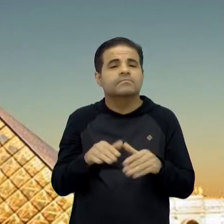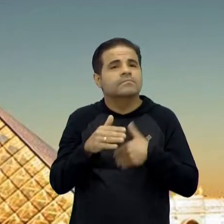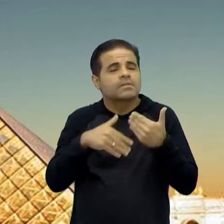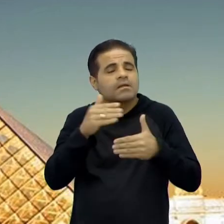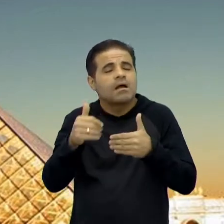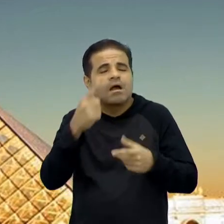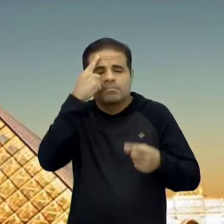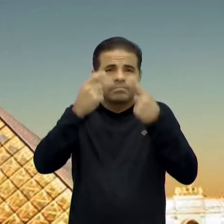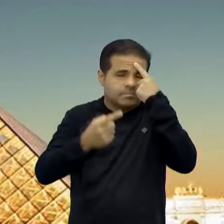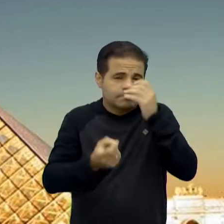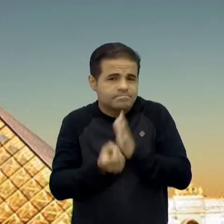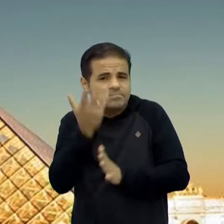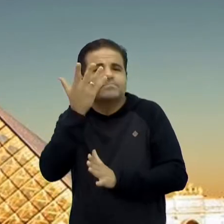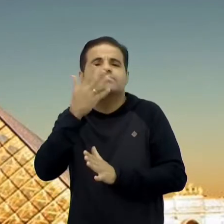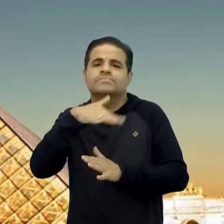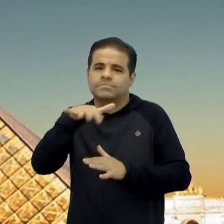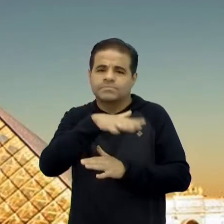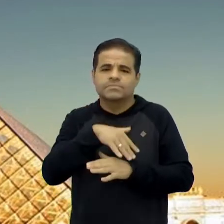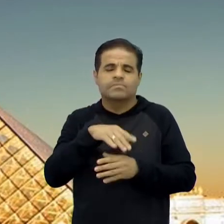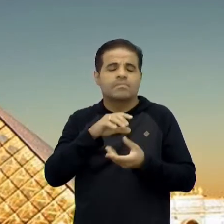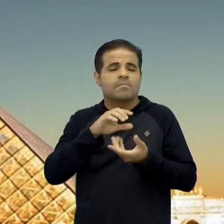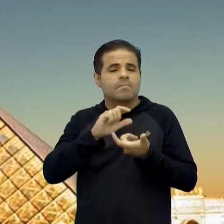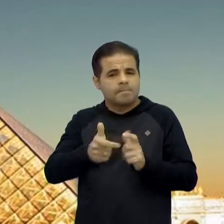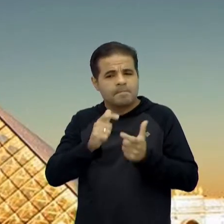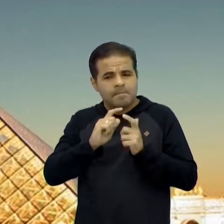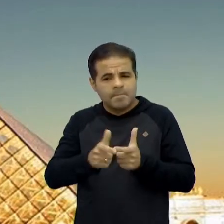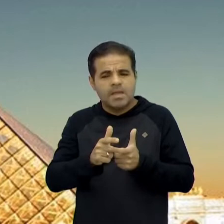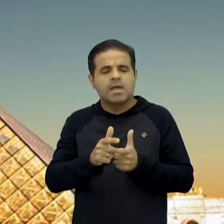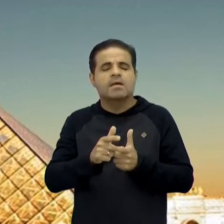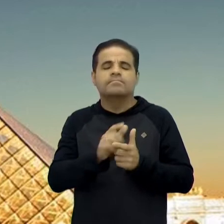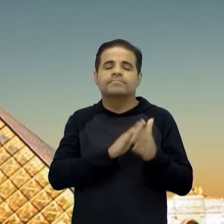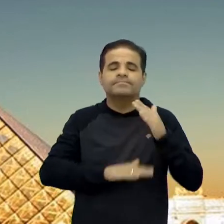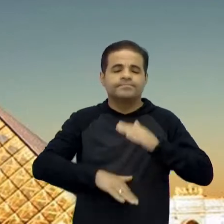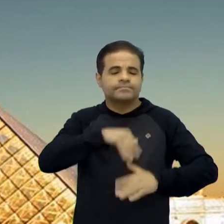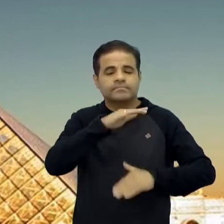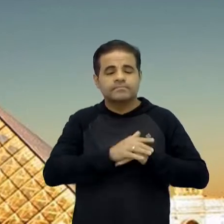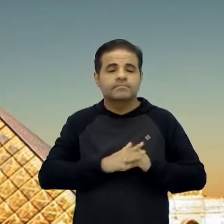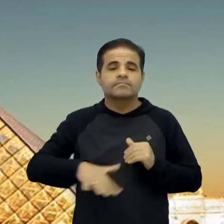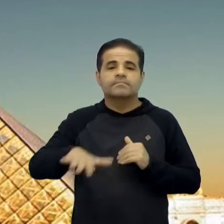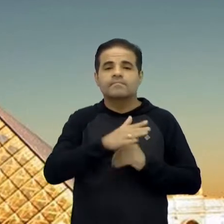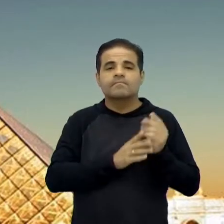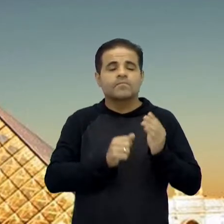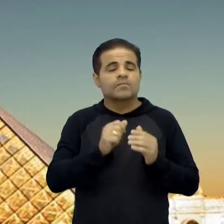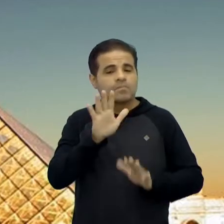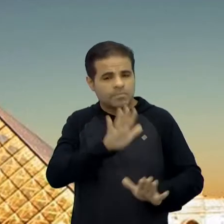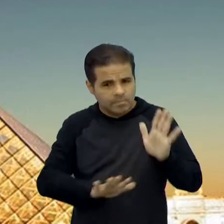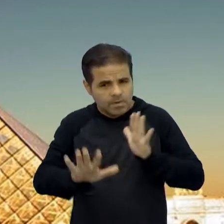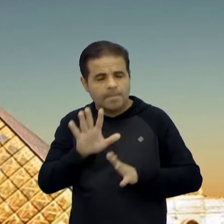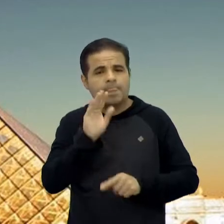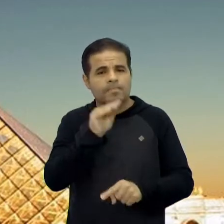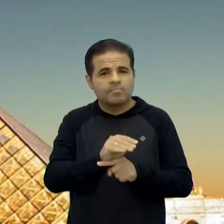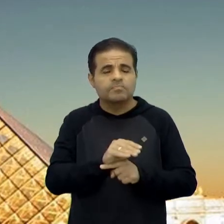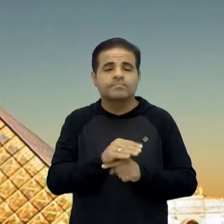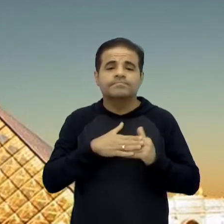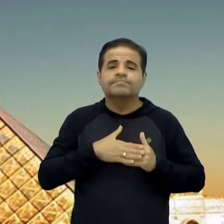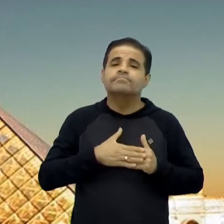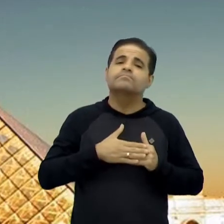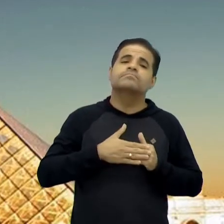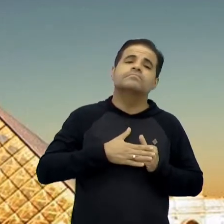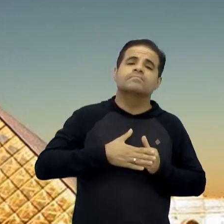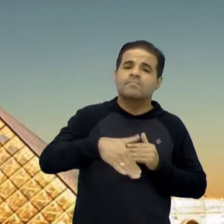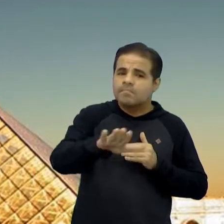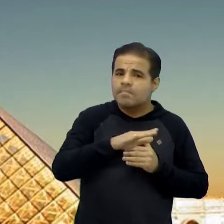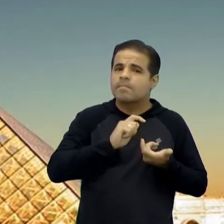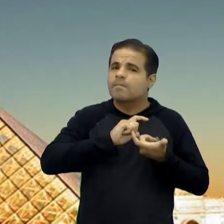democratiza a criação artística, democratiza... O meme é o humor democrático. Só temos que tomar cuidado, são preconceitos, as coisas todas, mas assim, o